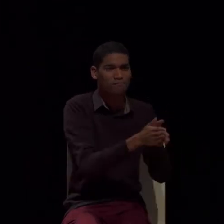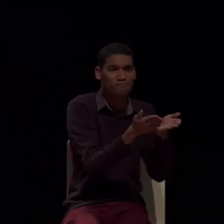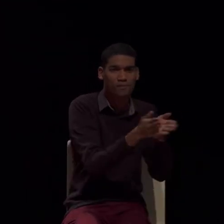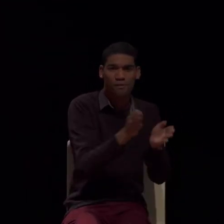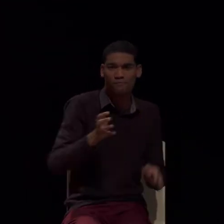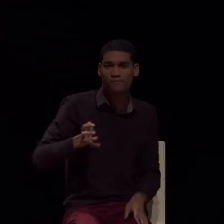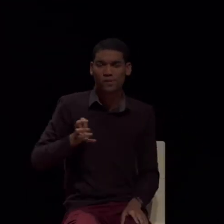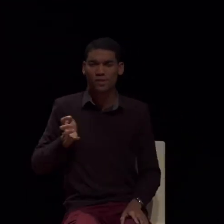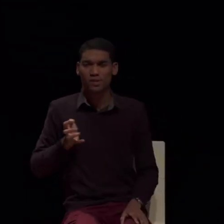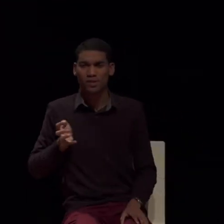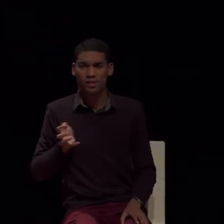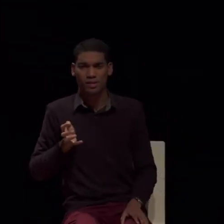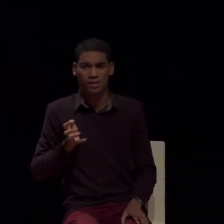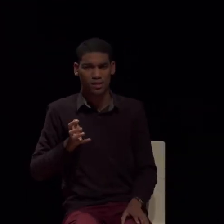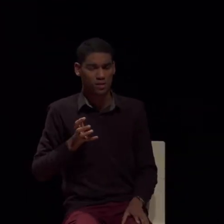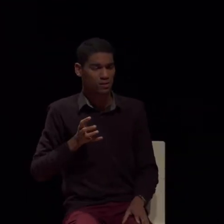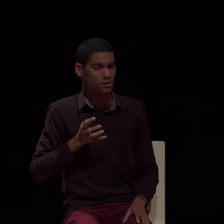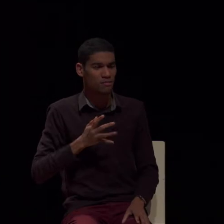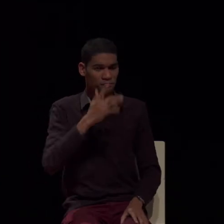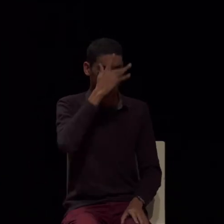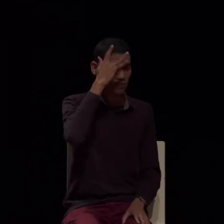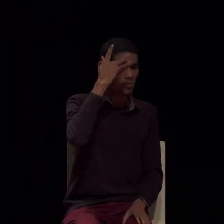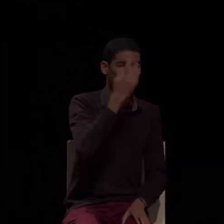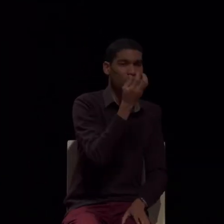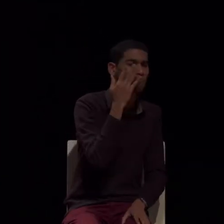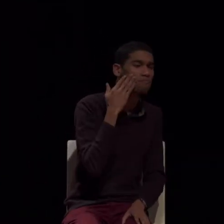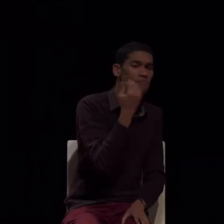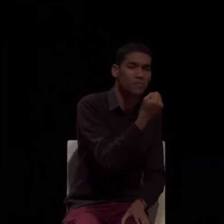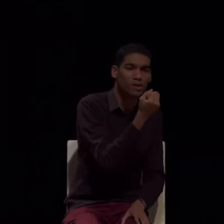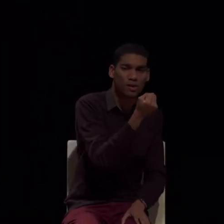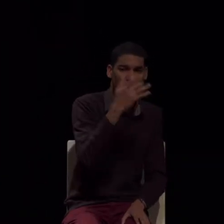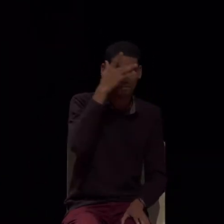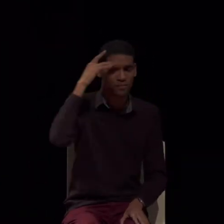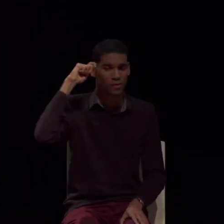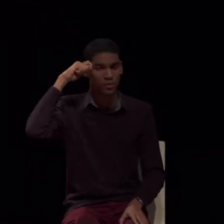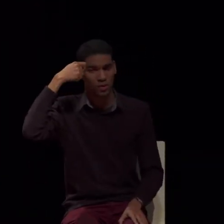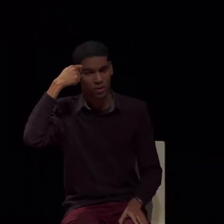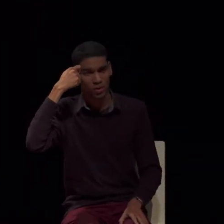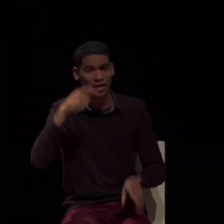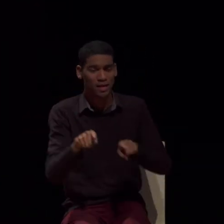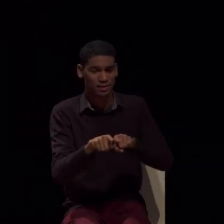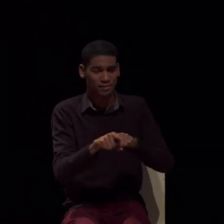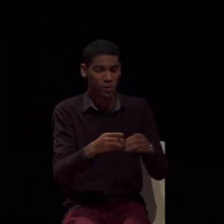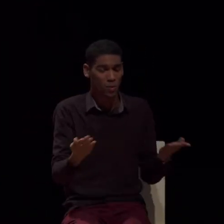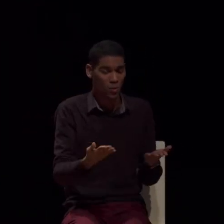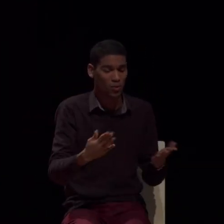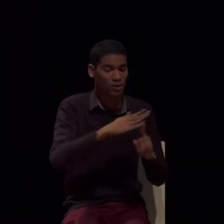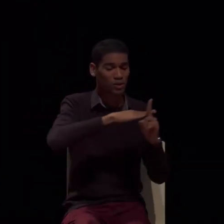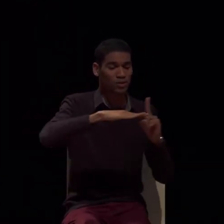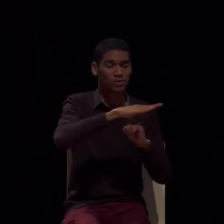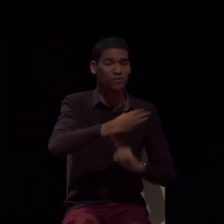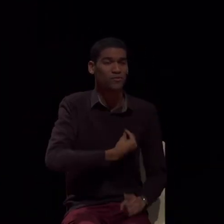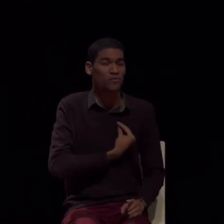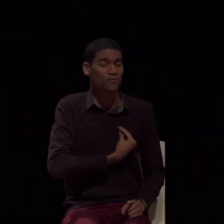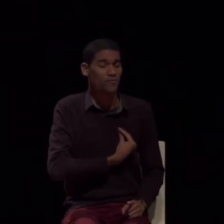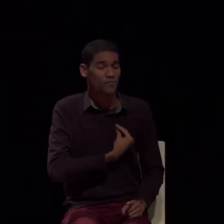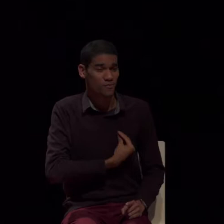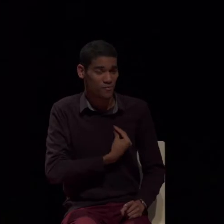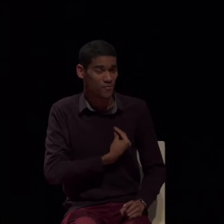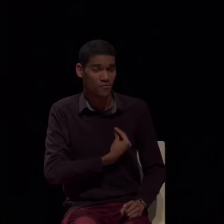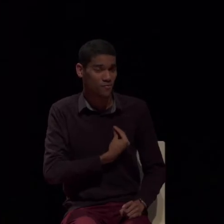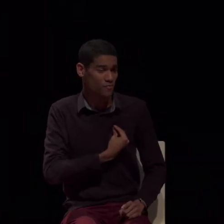numa sociedade racionalizada anpr racista sim ok